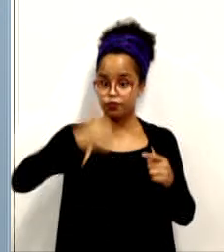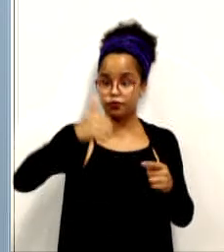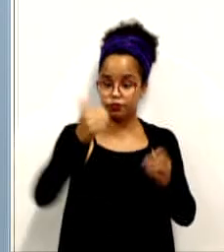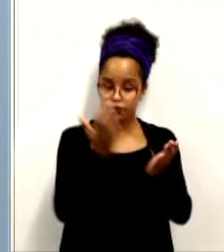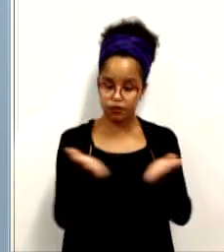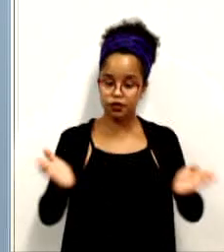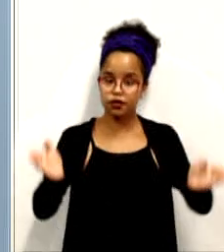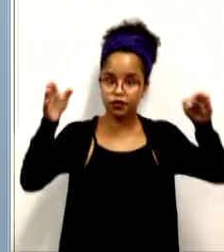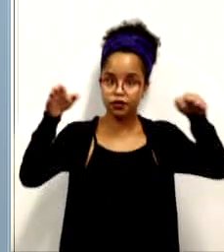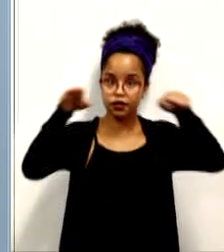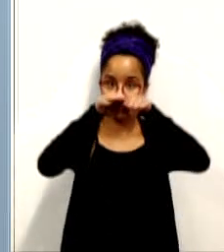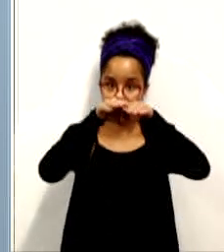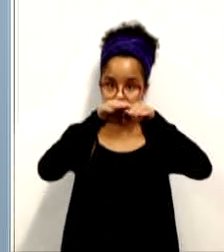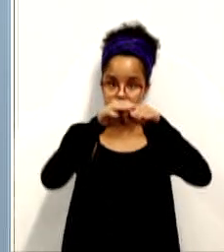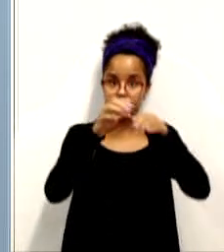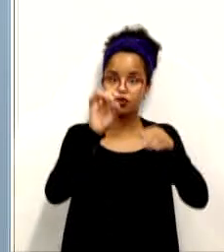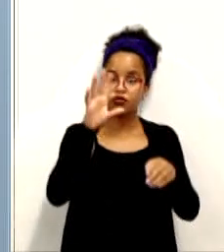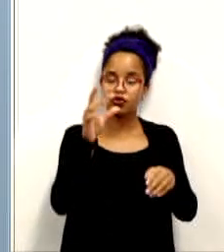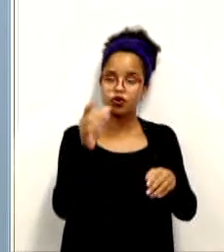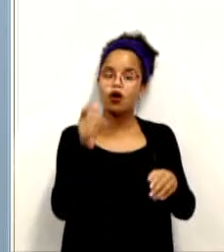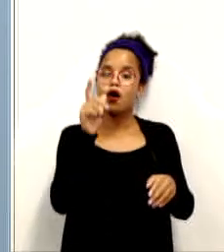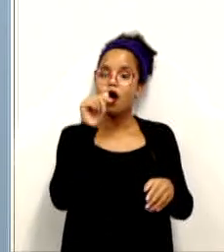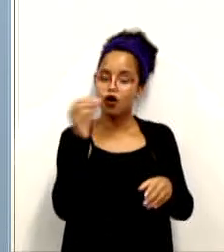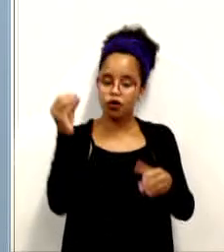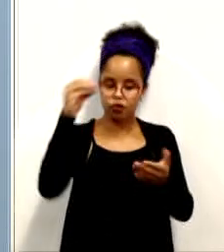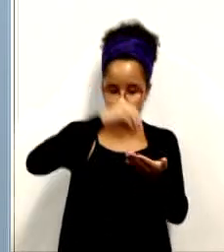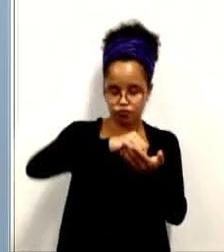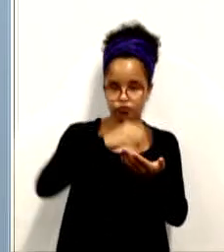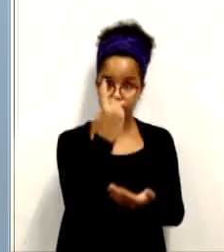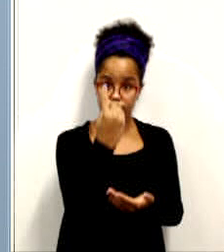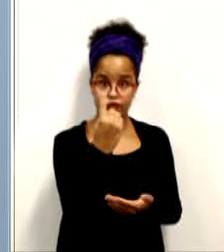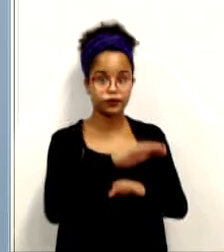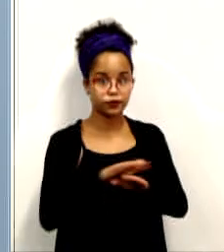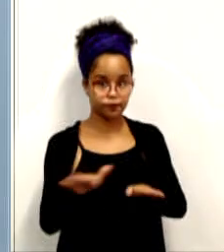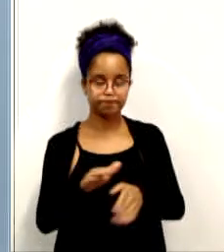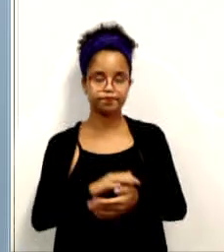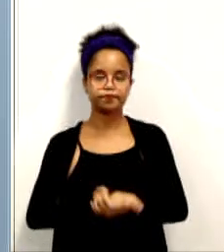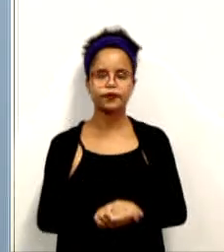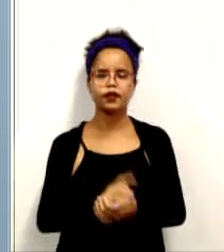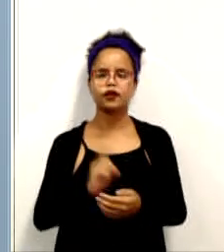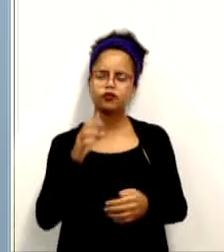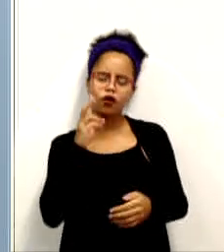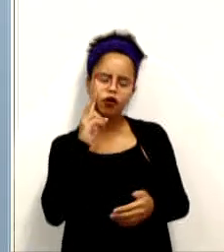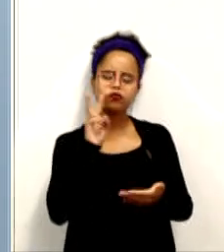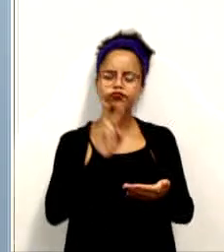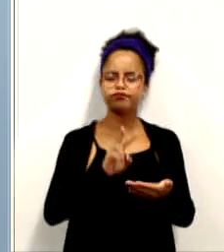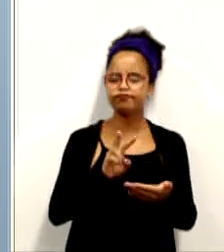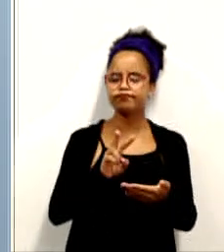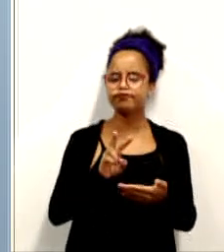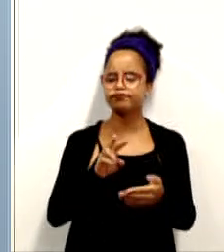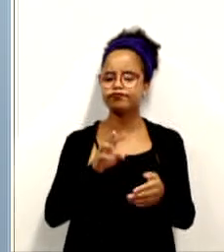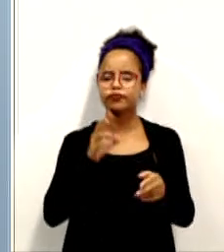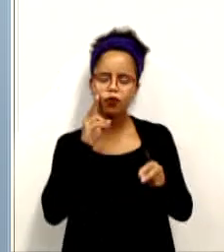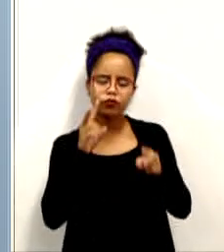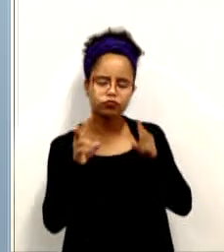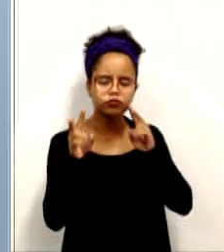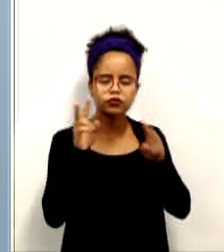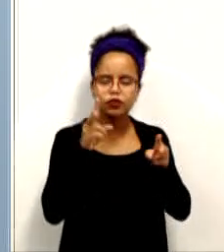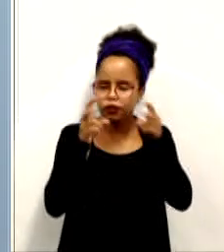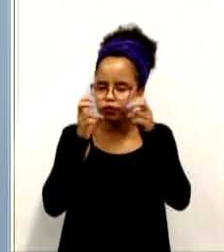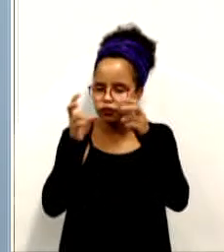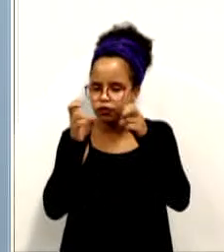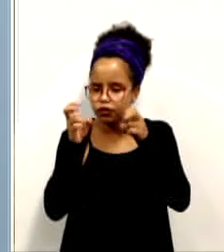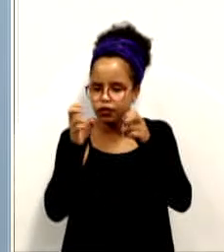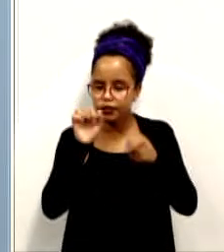você só vai regar o primeiro dia, tá bom? E aí você vai acompanhar. Quando chegar um determinado horário do dia, você vai